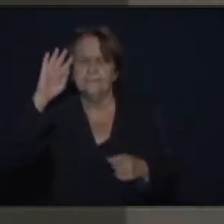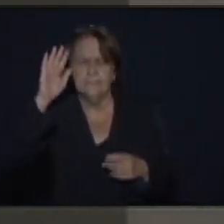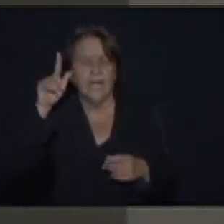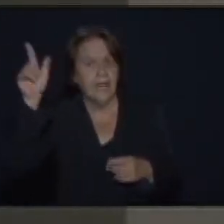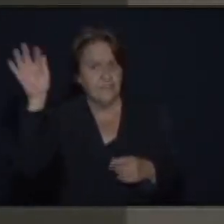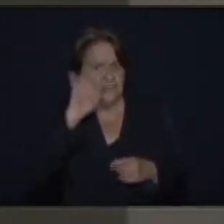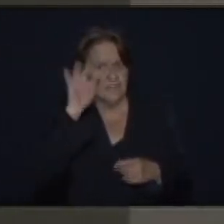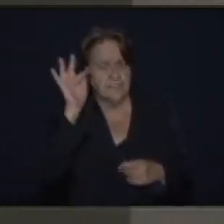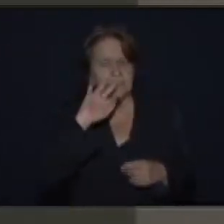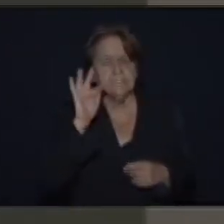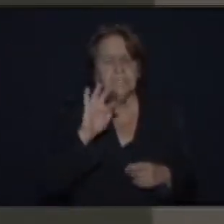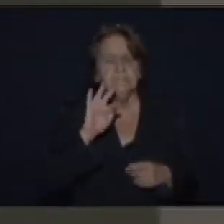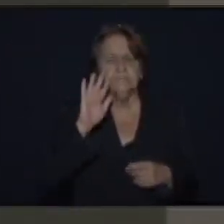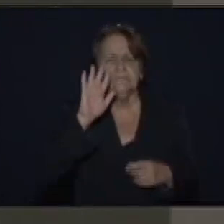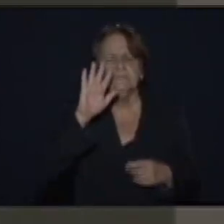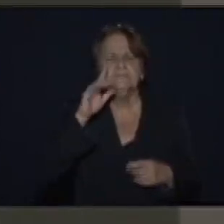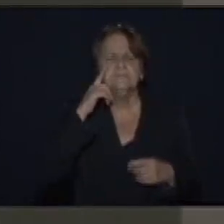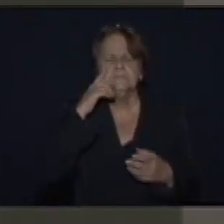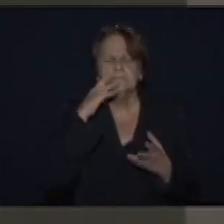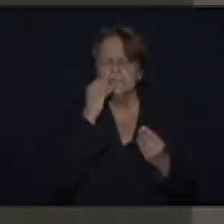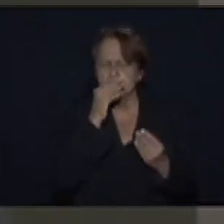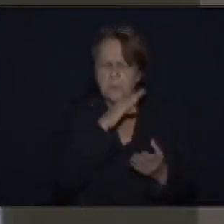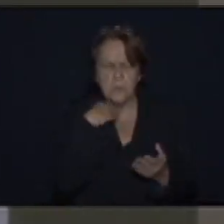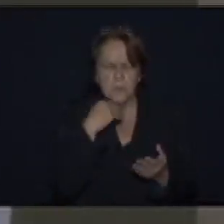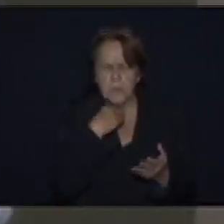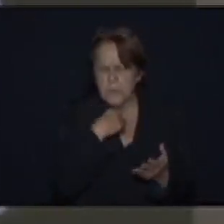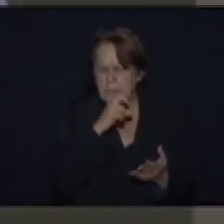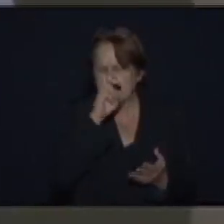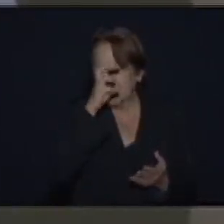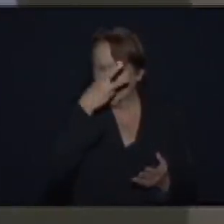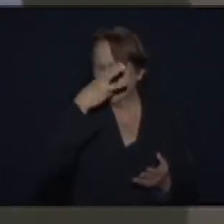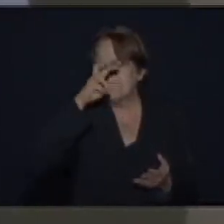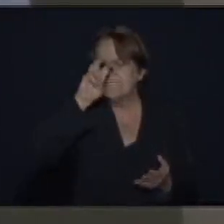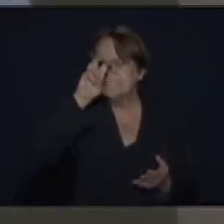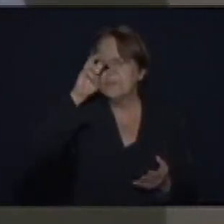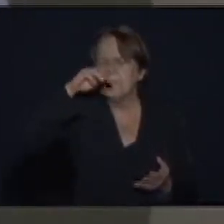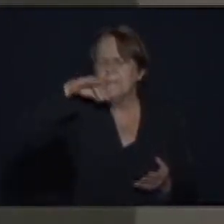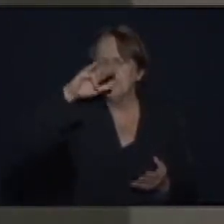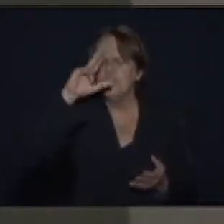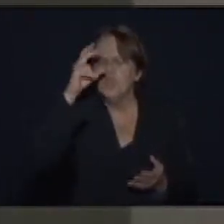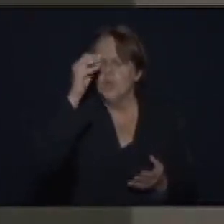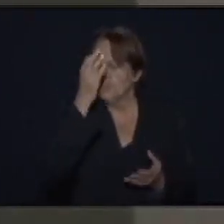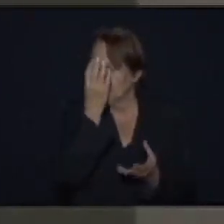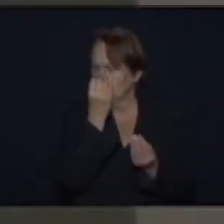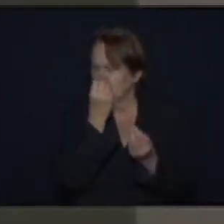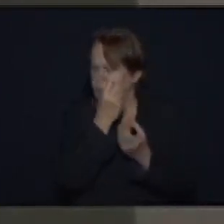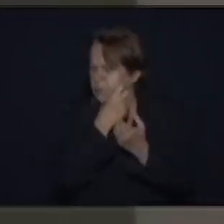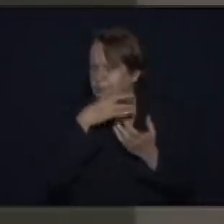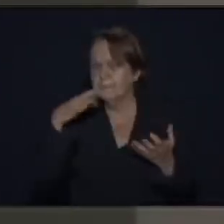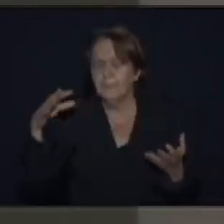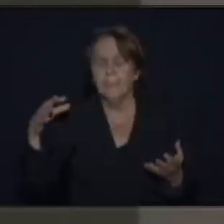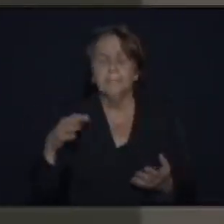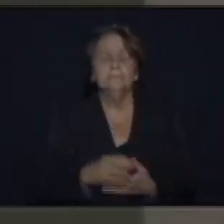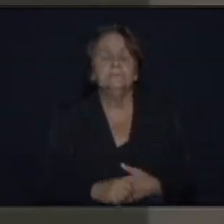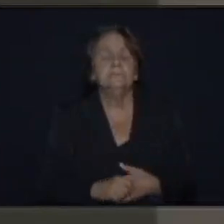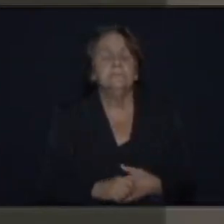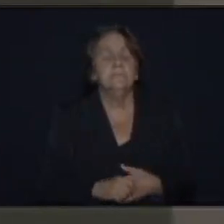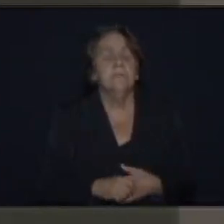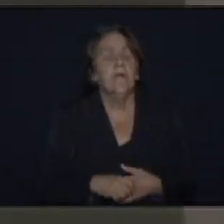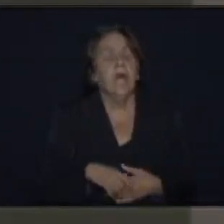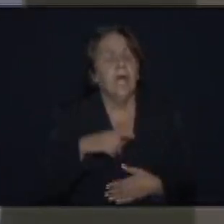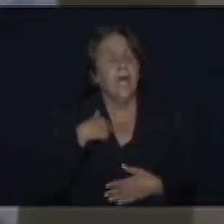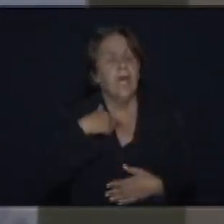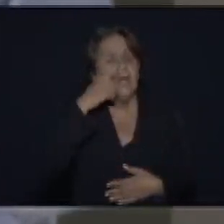35 a 50 milhões de mortes e feridos na segunda guerra mundial um francês chega e diz assim a Europa só viverá em paz